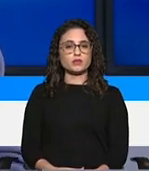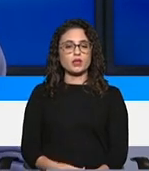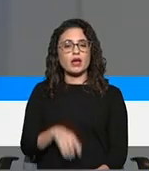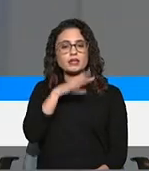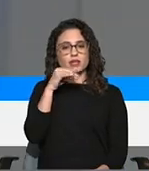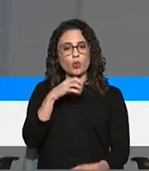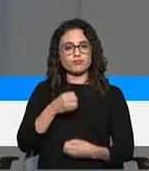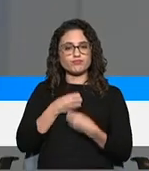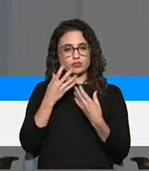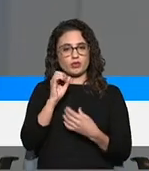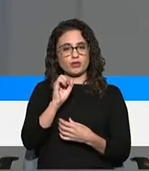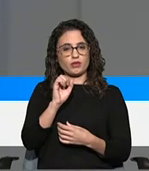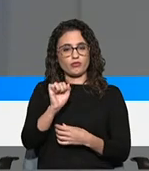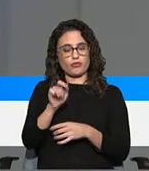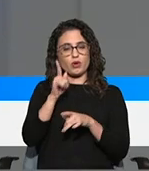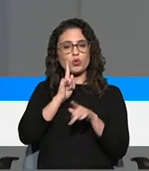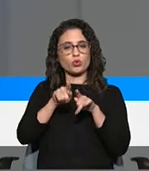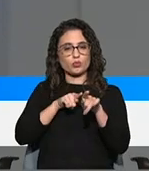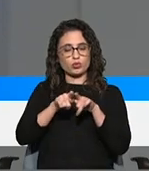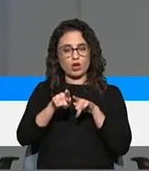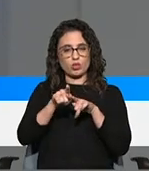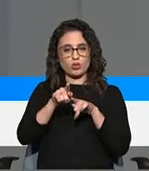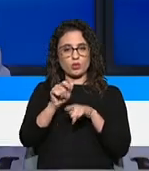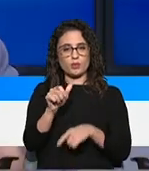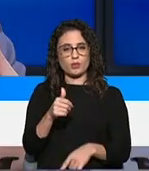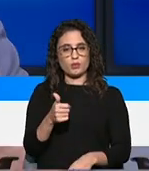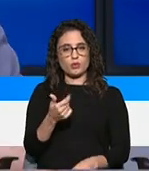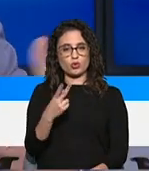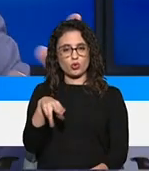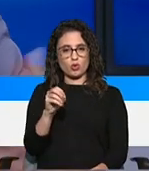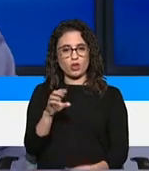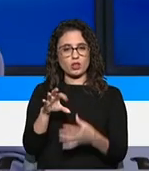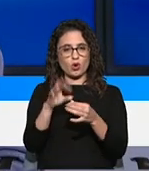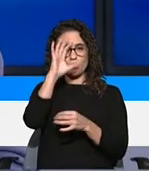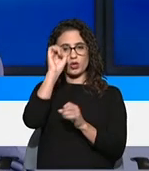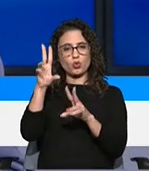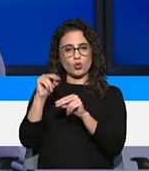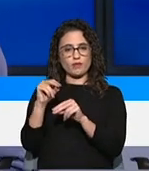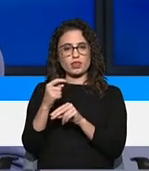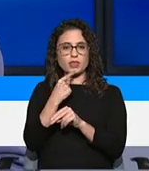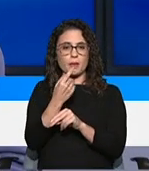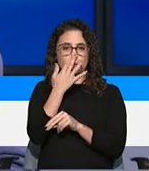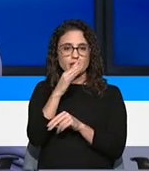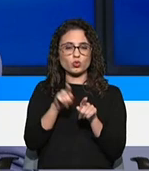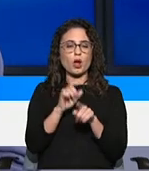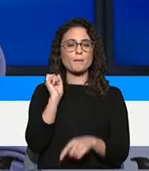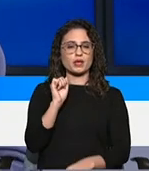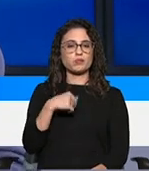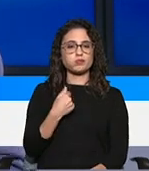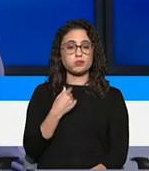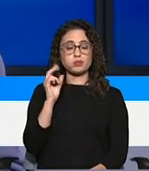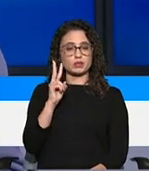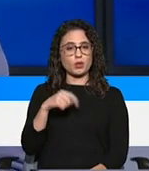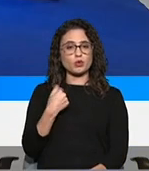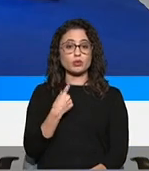Senhor Deputado Bruno em relação à ao novo governo dando a entender que será o PSD ganhar as